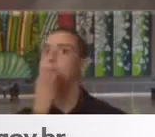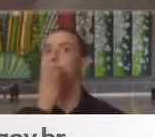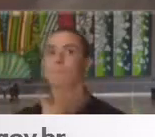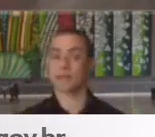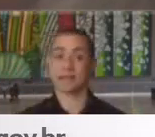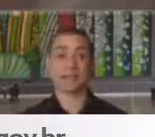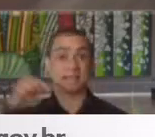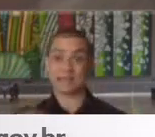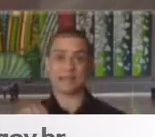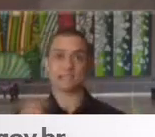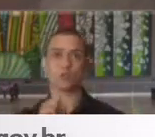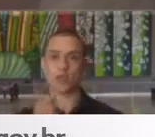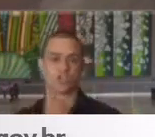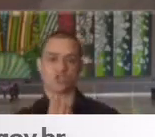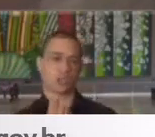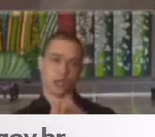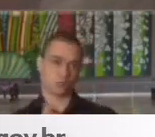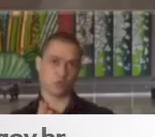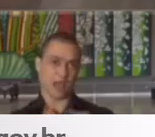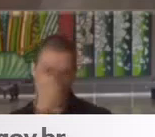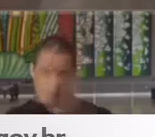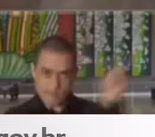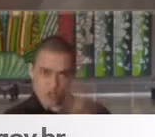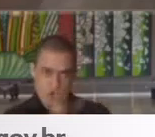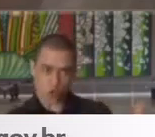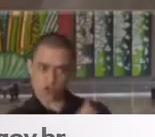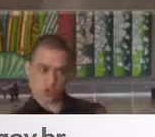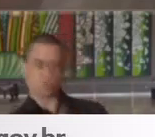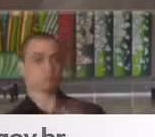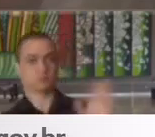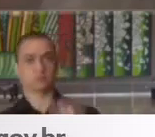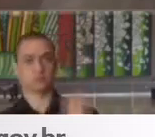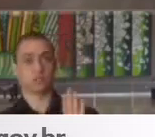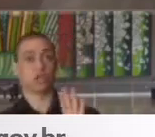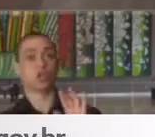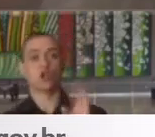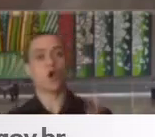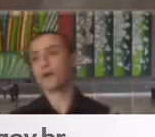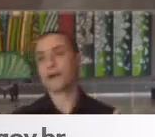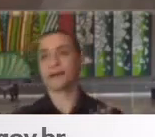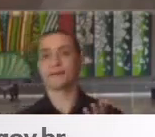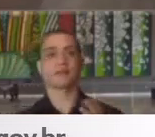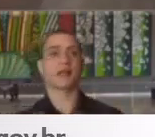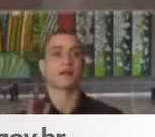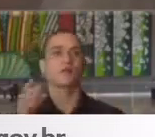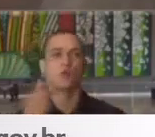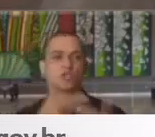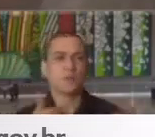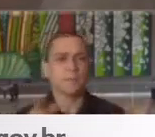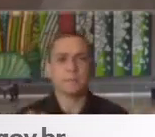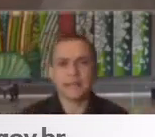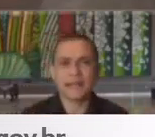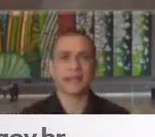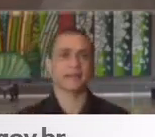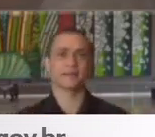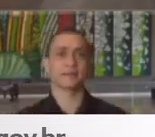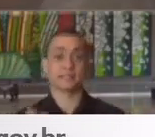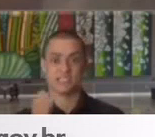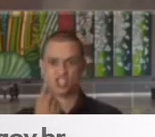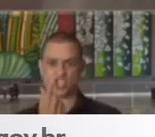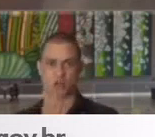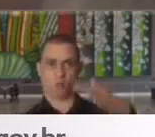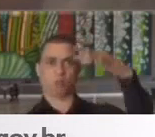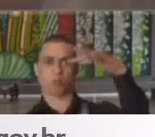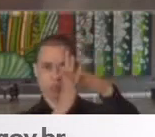não contribuições em dinheiro de pessoa física, de pequenas contribuições, de montantes pequenos. De montantes elevados, nós